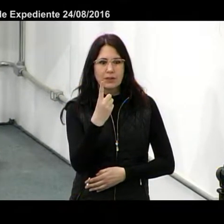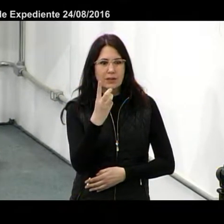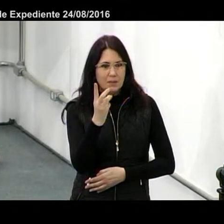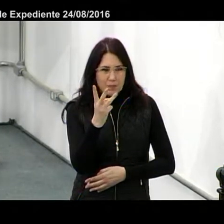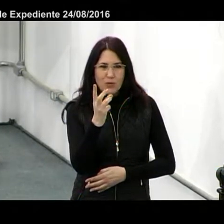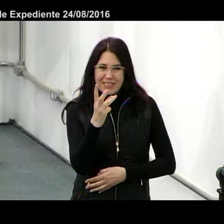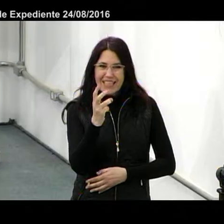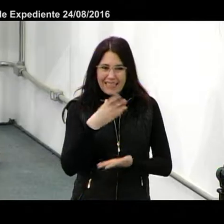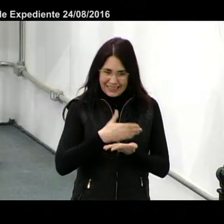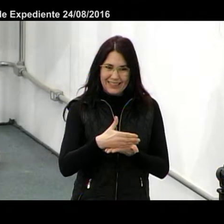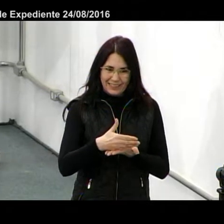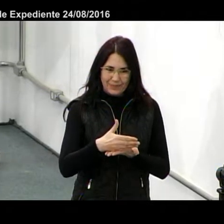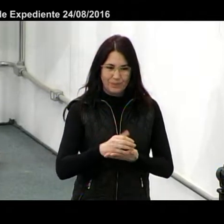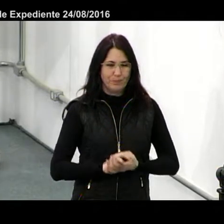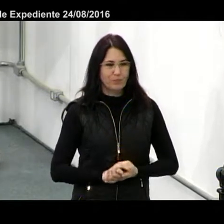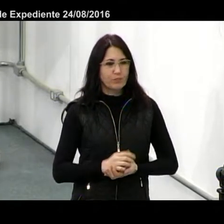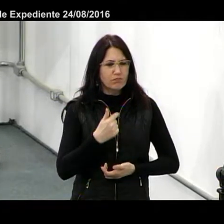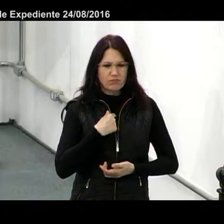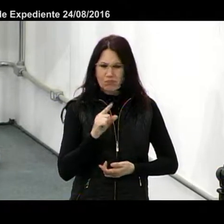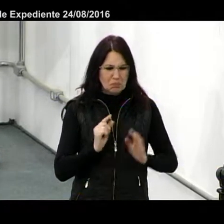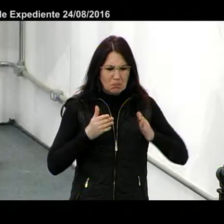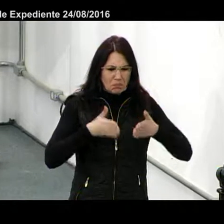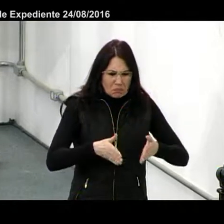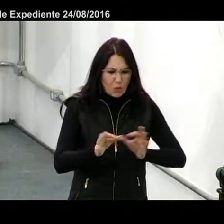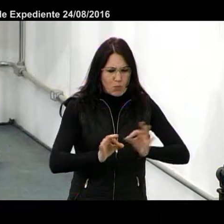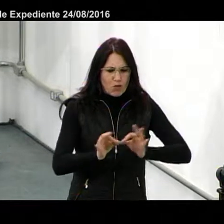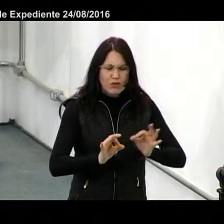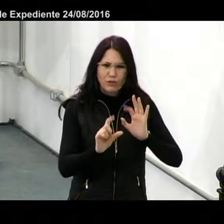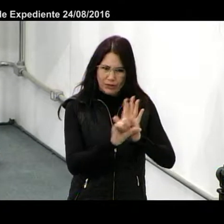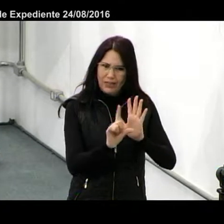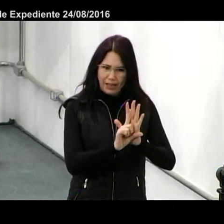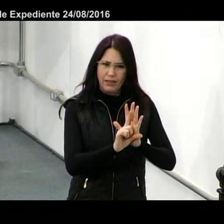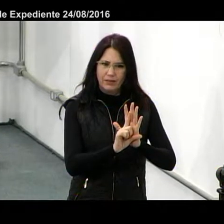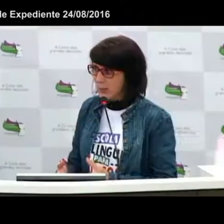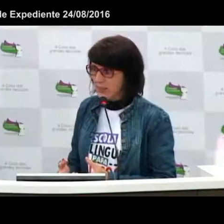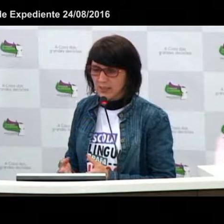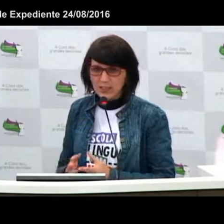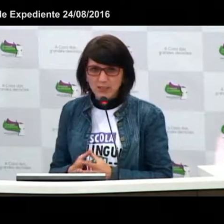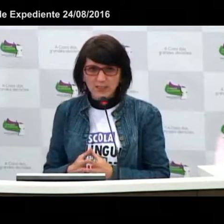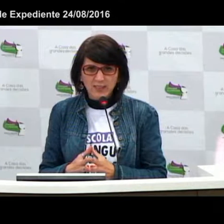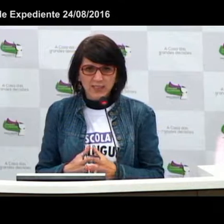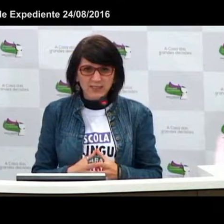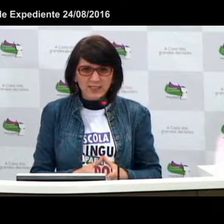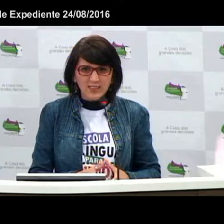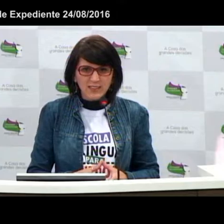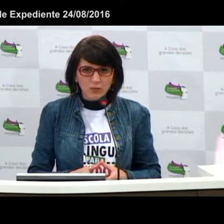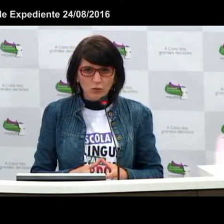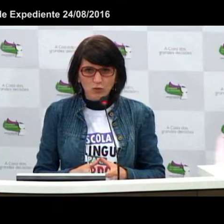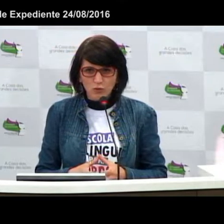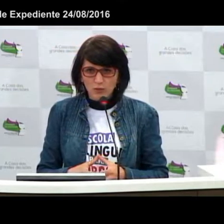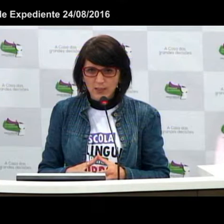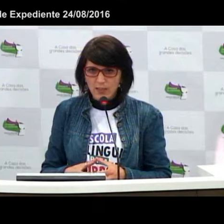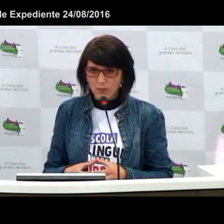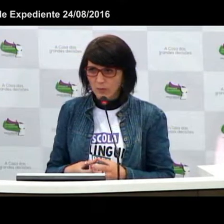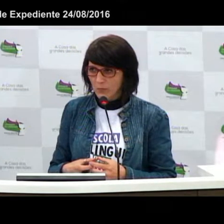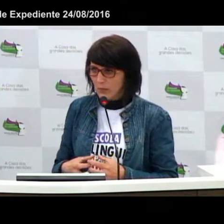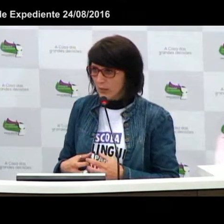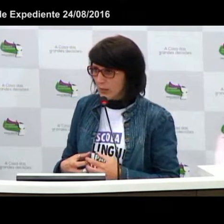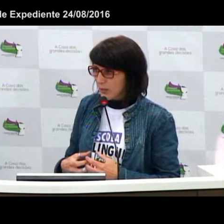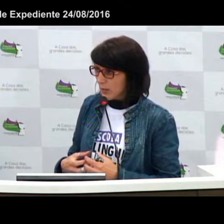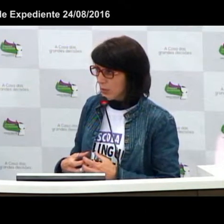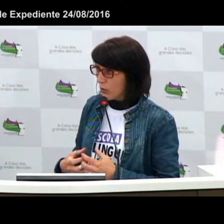faça projeto de leis, e nós entendemos que o projeto de lei, para ser apresentado nessa casa, ele tem que ser